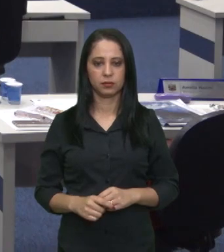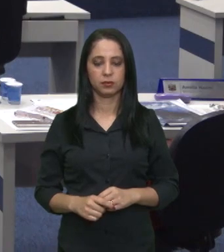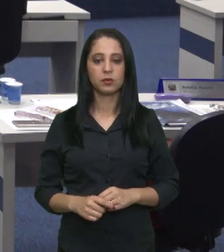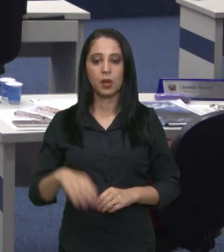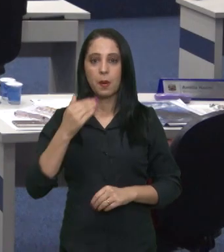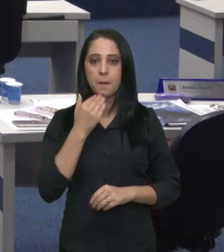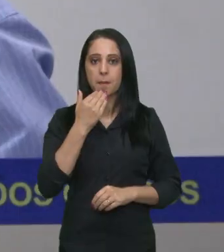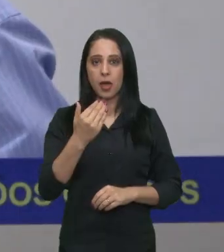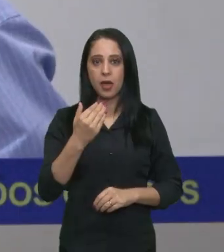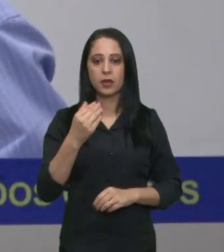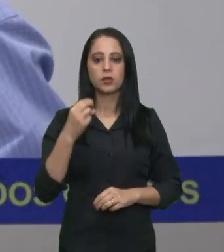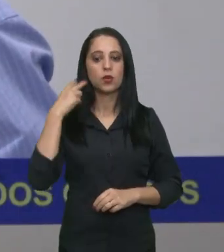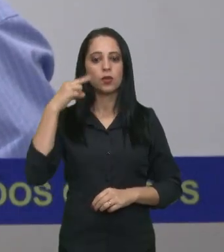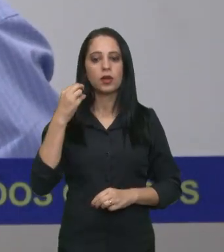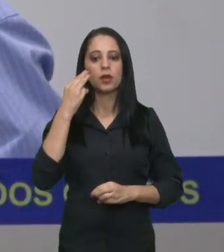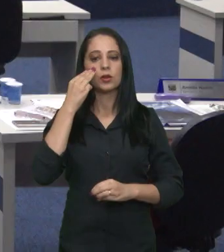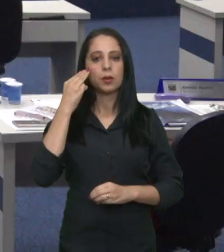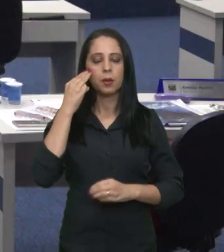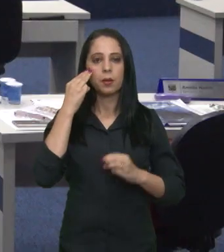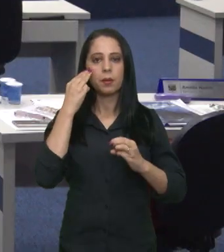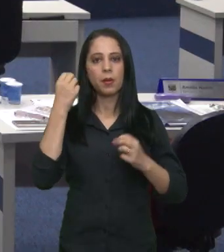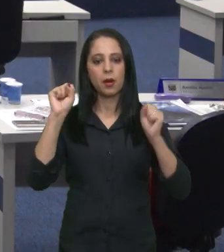Peço então ao vereador Marcão que faça a leitura, por favor.